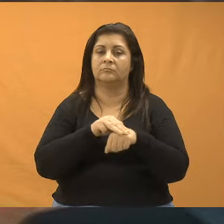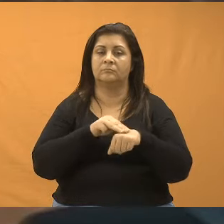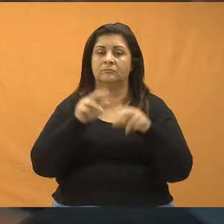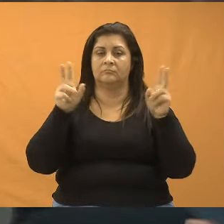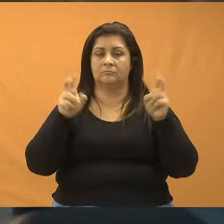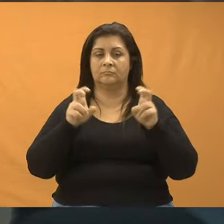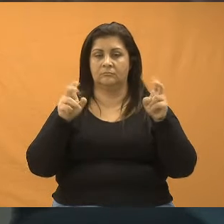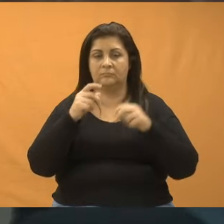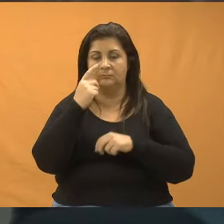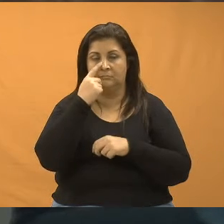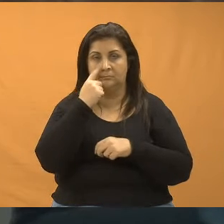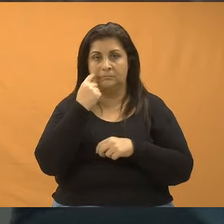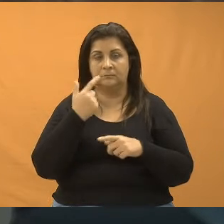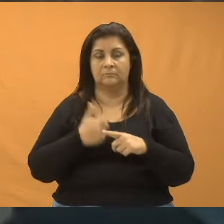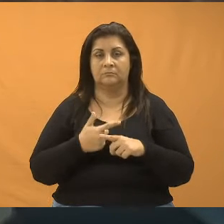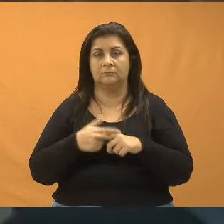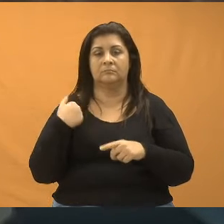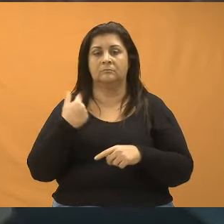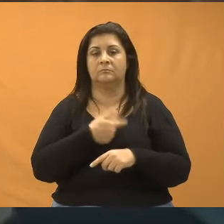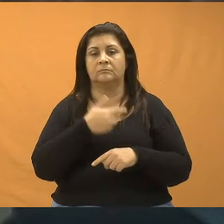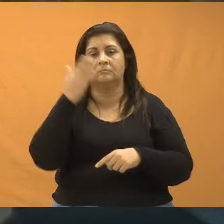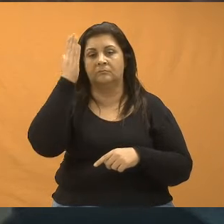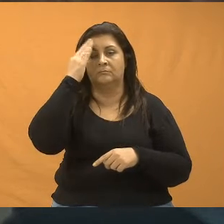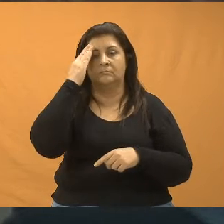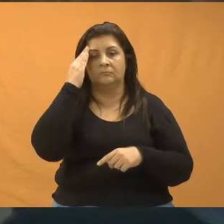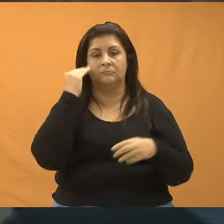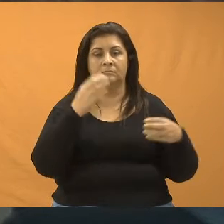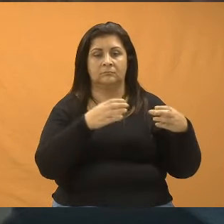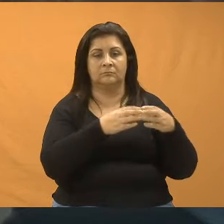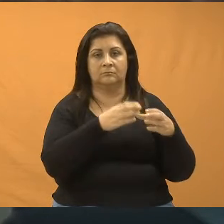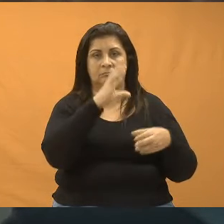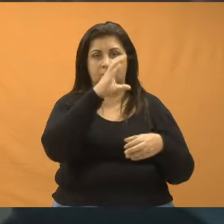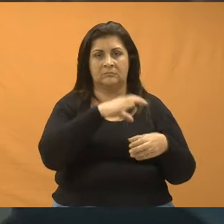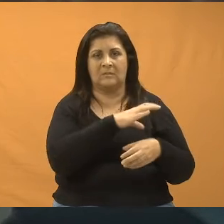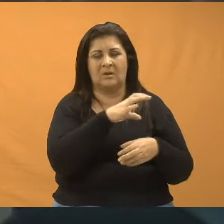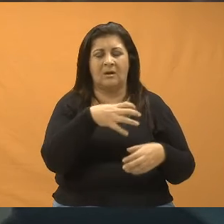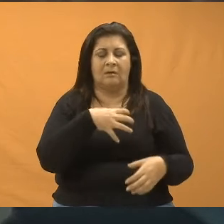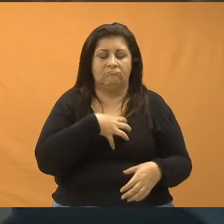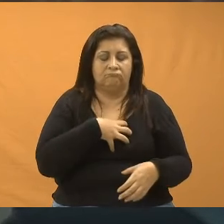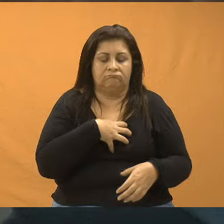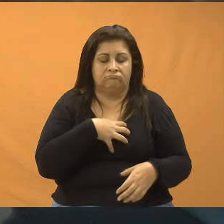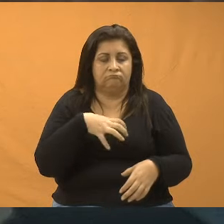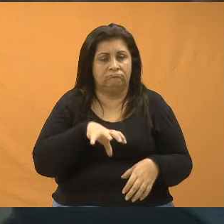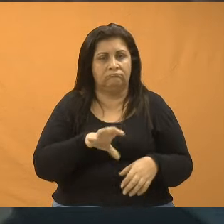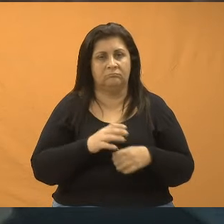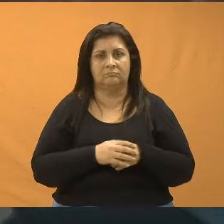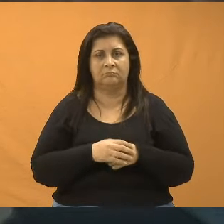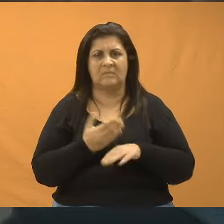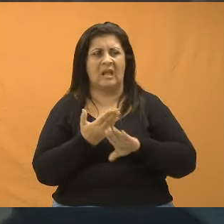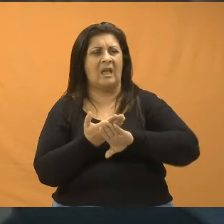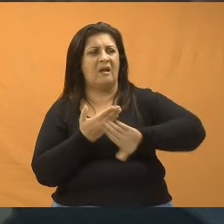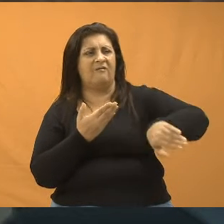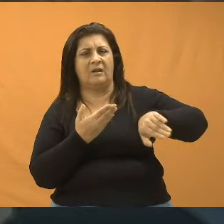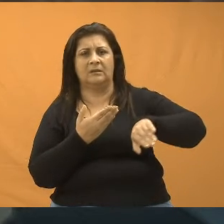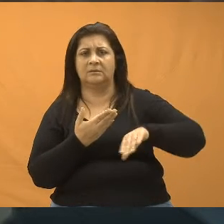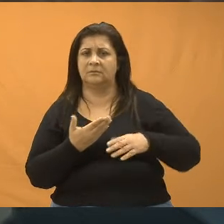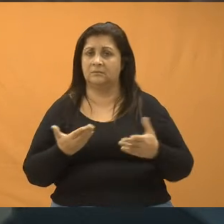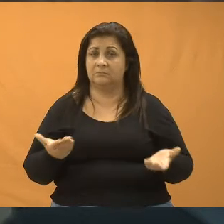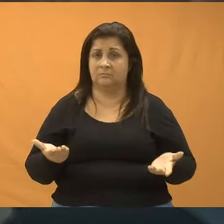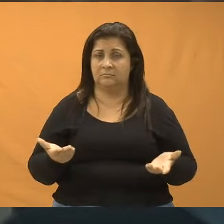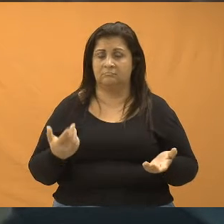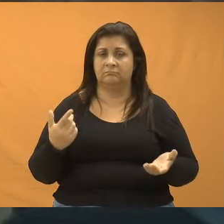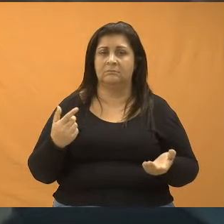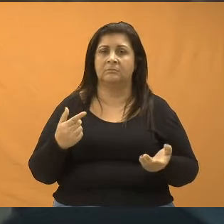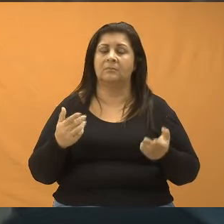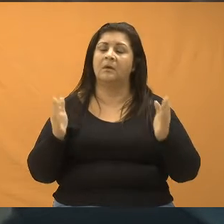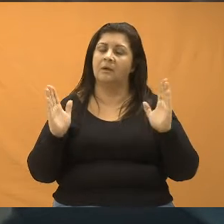por conta que nós sabemos que a Irmandade saiu sentida, porque praticamente chegou, olha, vamos tirar isso daqui de vocês. Então, eu